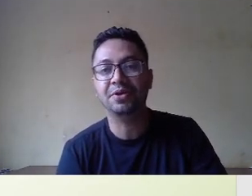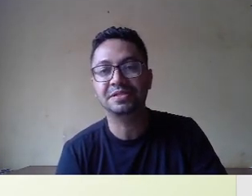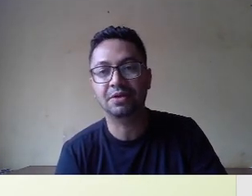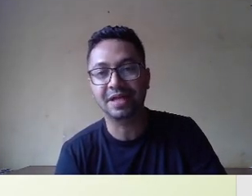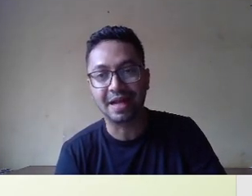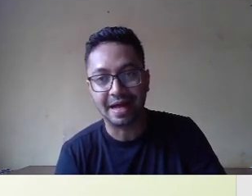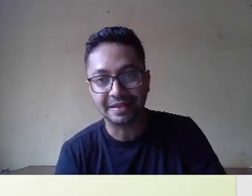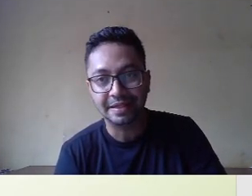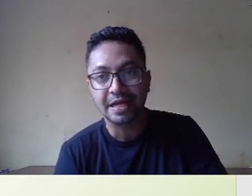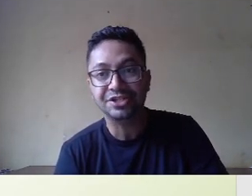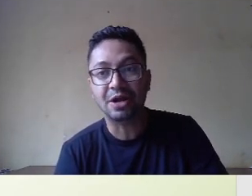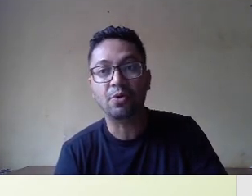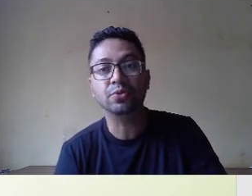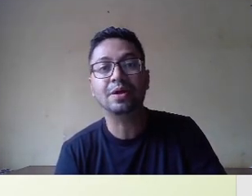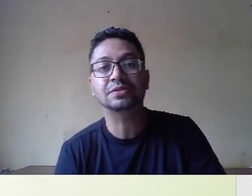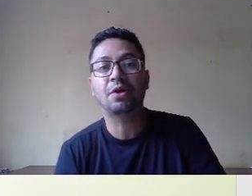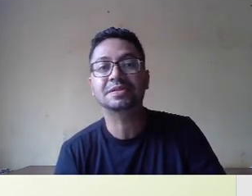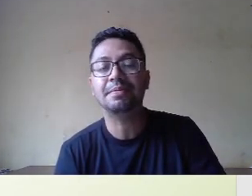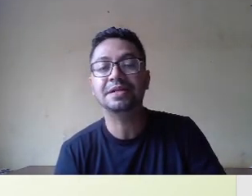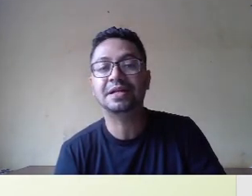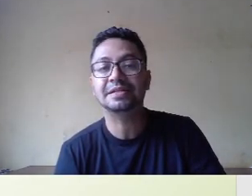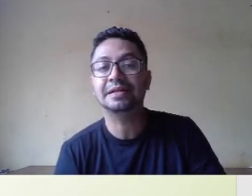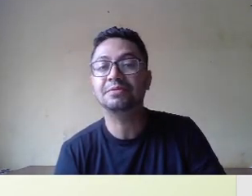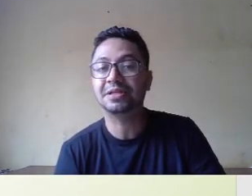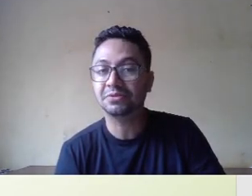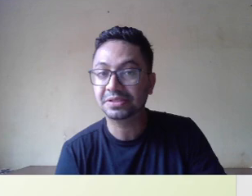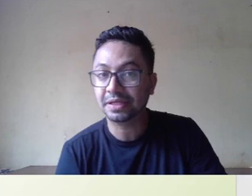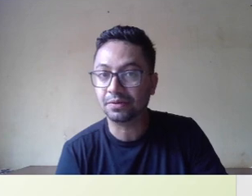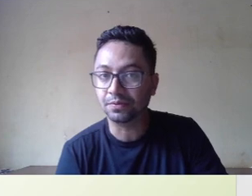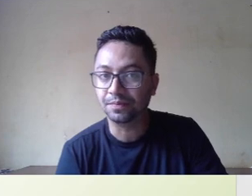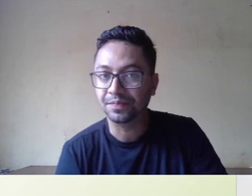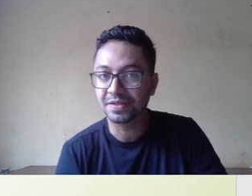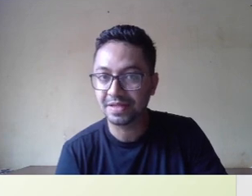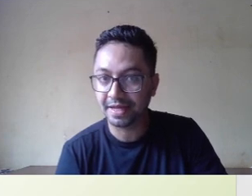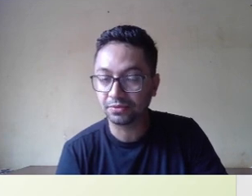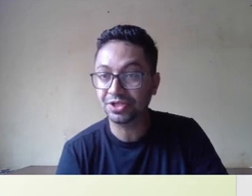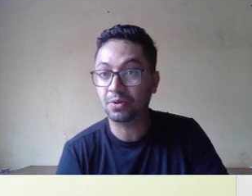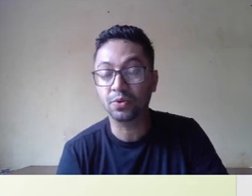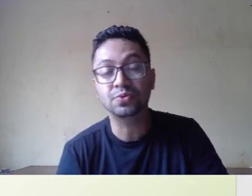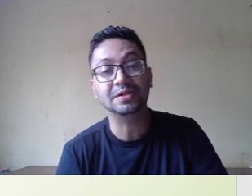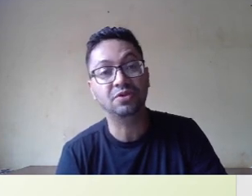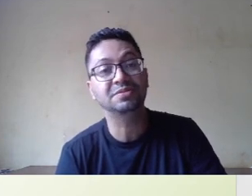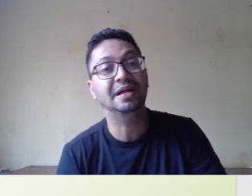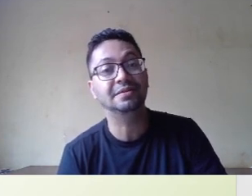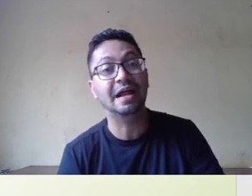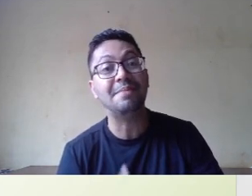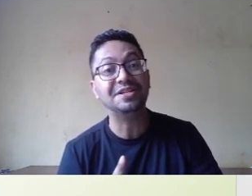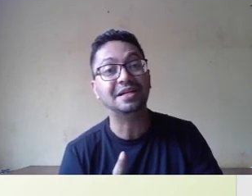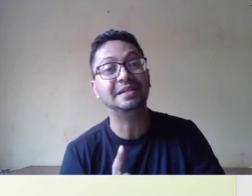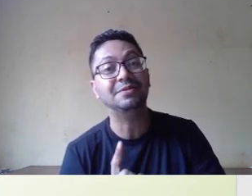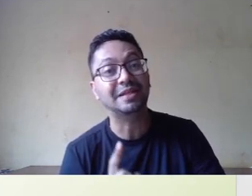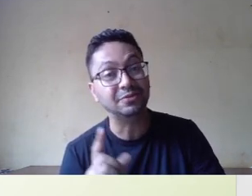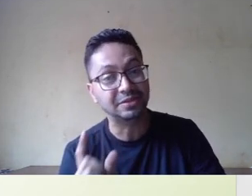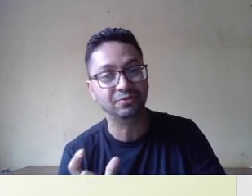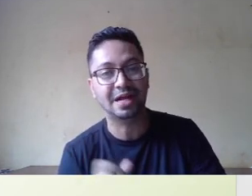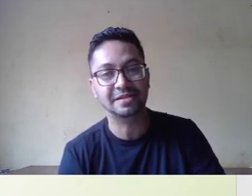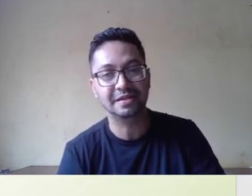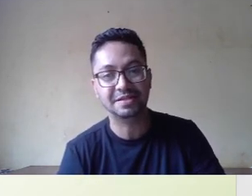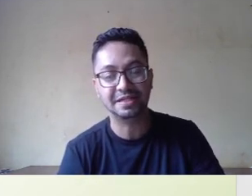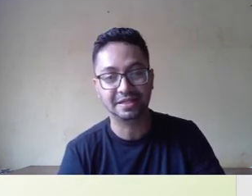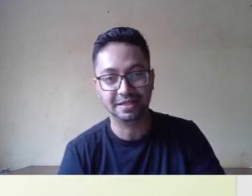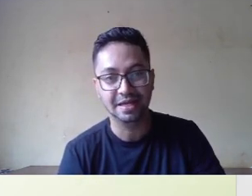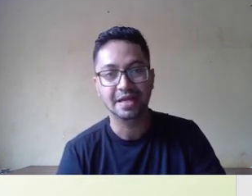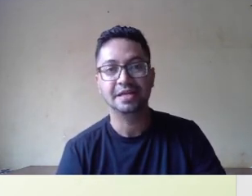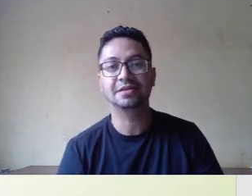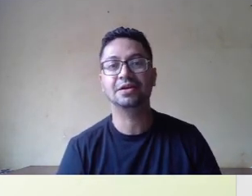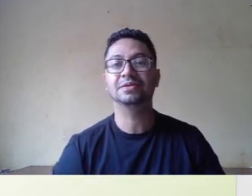gente, a sintaxe pode ser alterada de acordo com as normas gramaticais da língua de tradução. certo? De acordo com as normas gramaticais da língua de tradução, no caso da